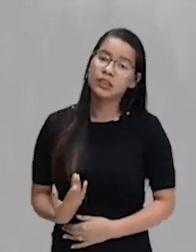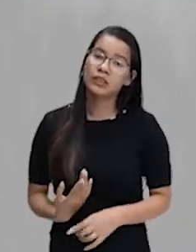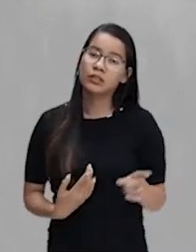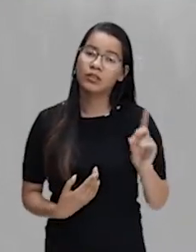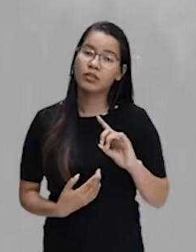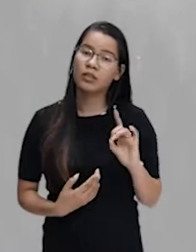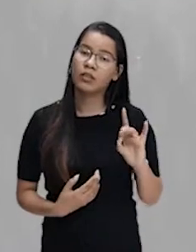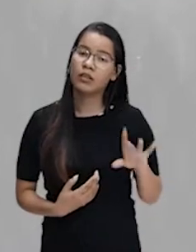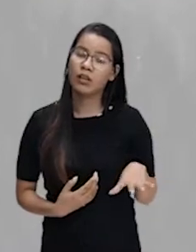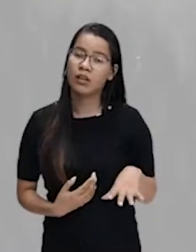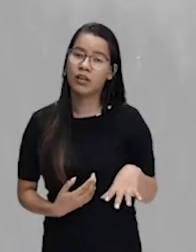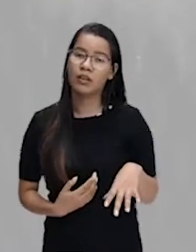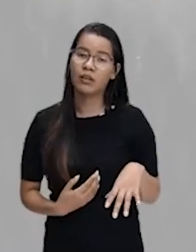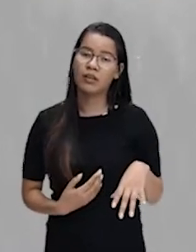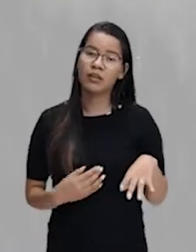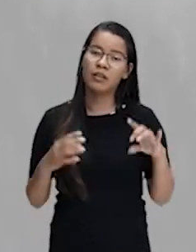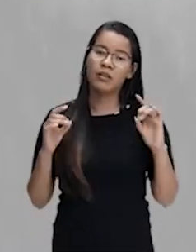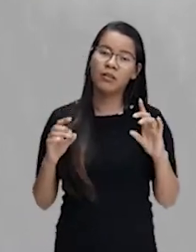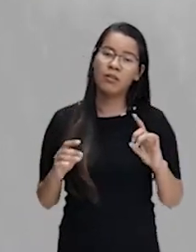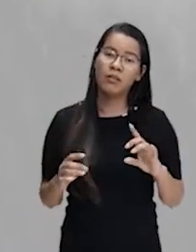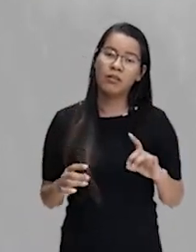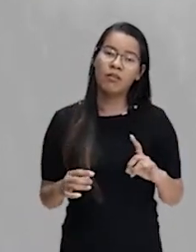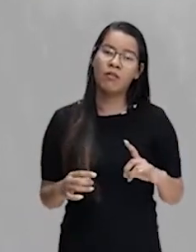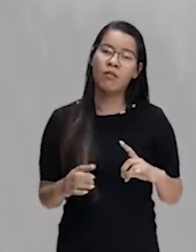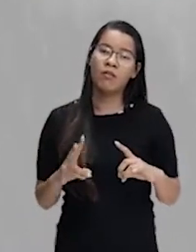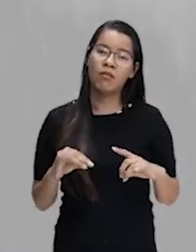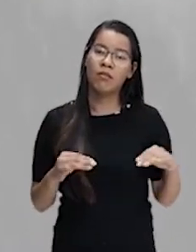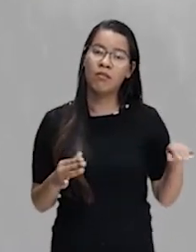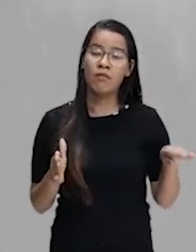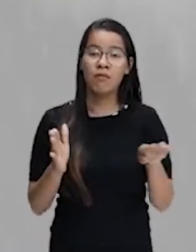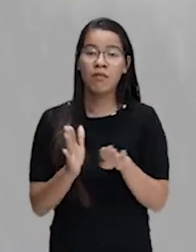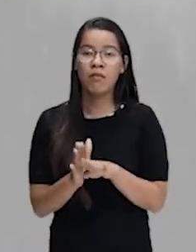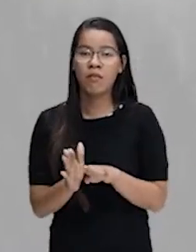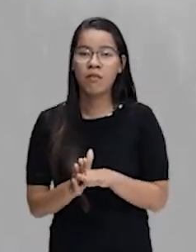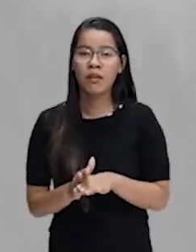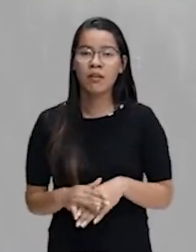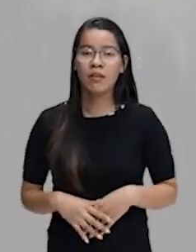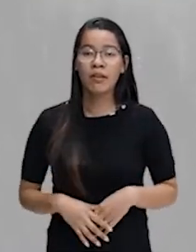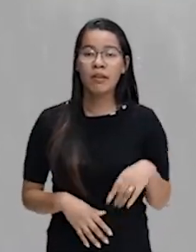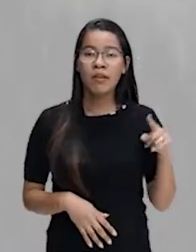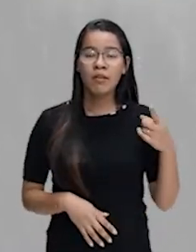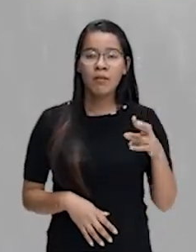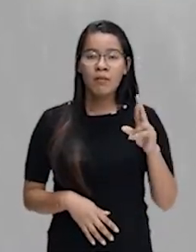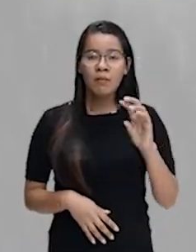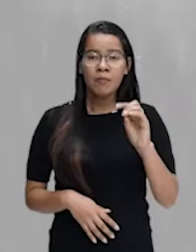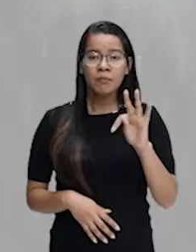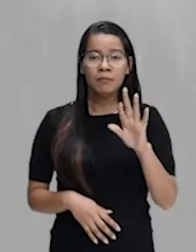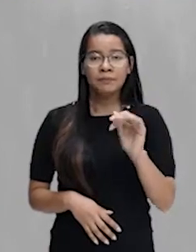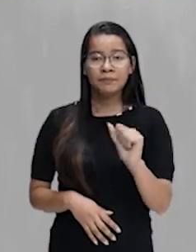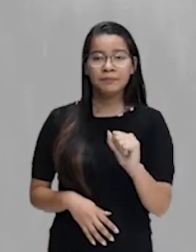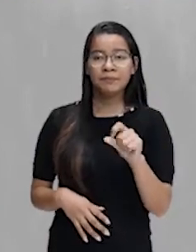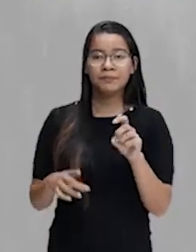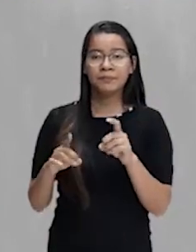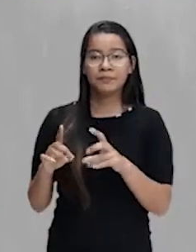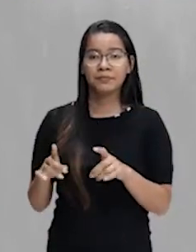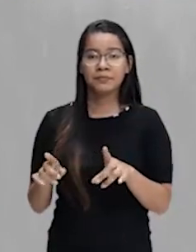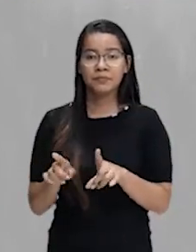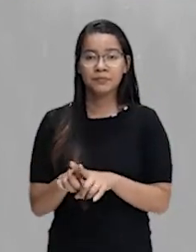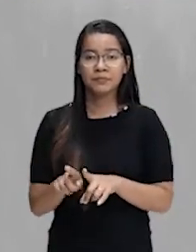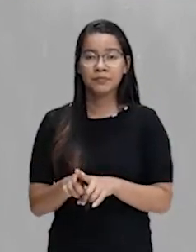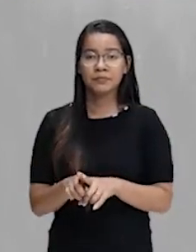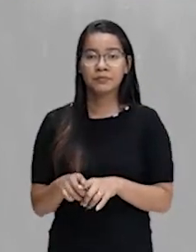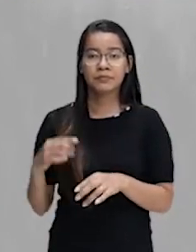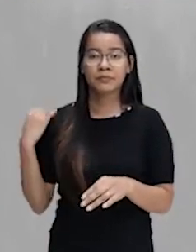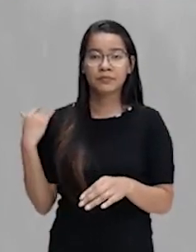só especiarias e artigos de luxo vão vir por essas rotas comerciais. Essas rotas comerciais também